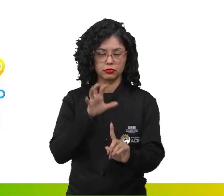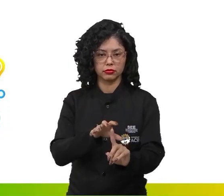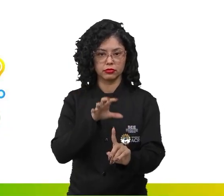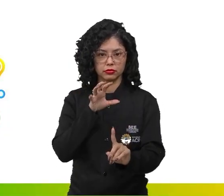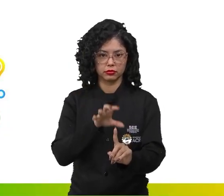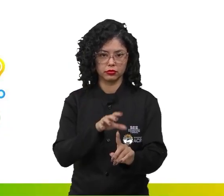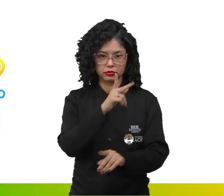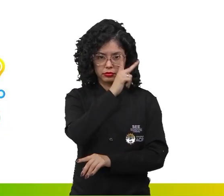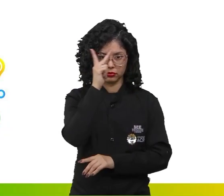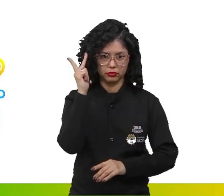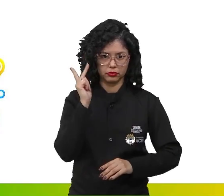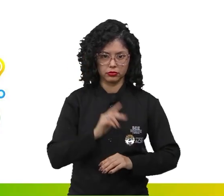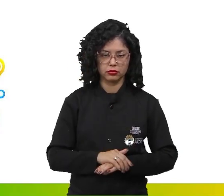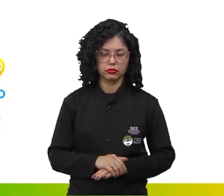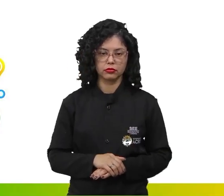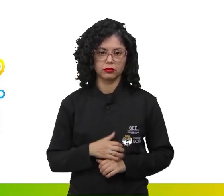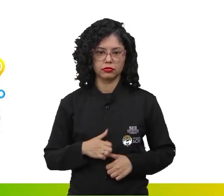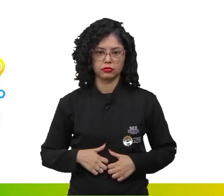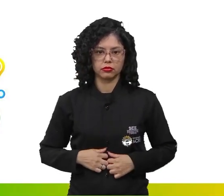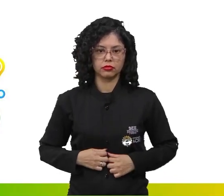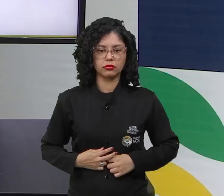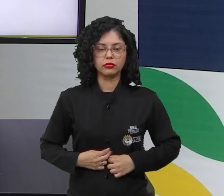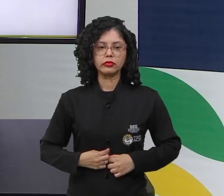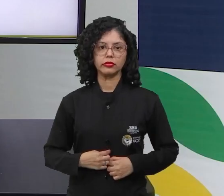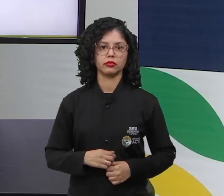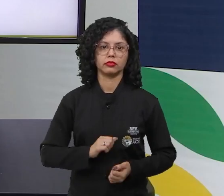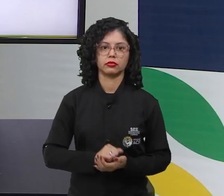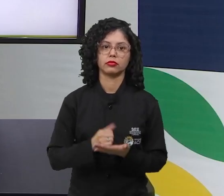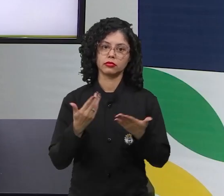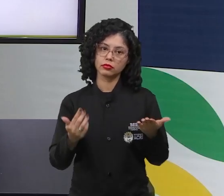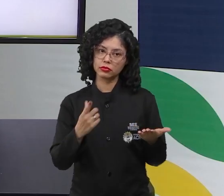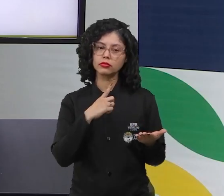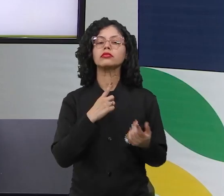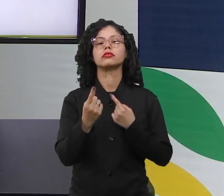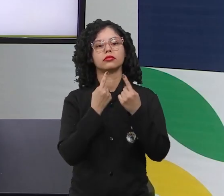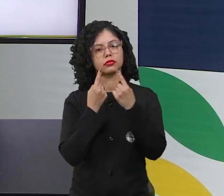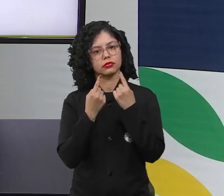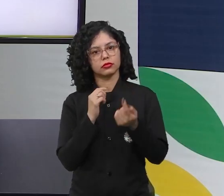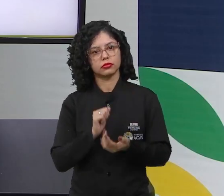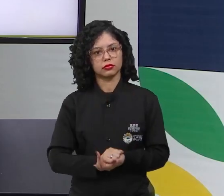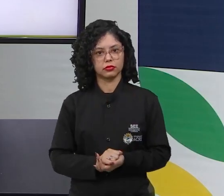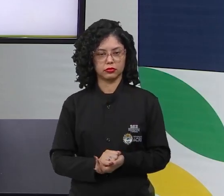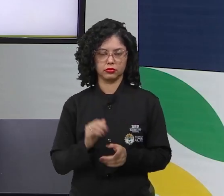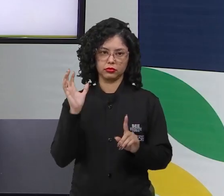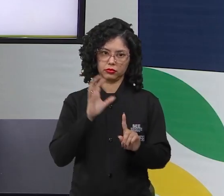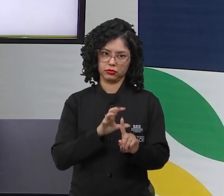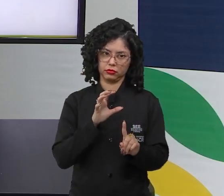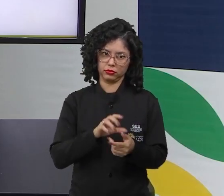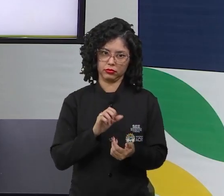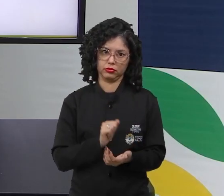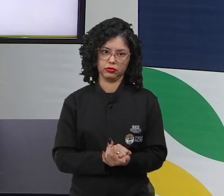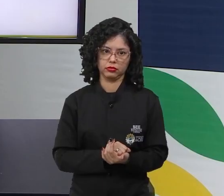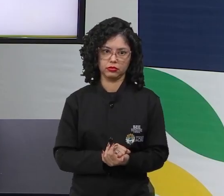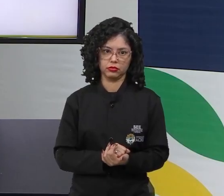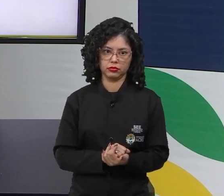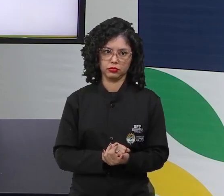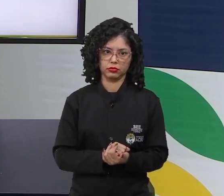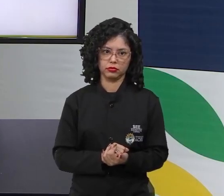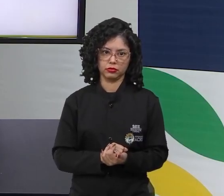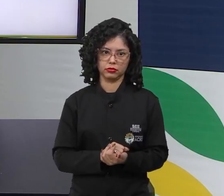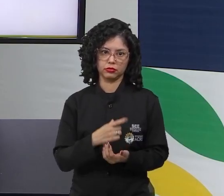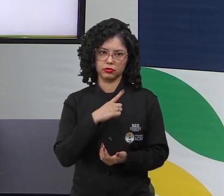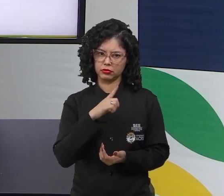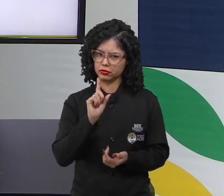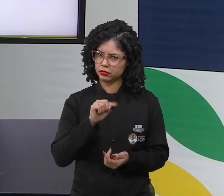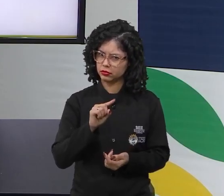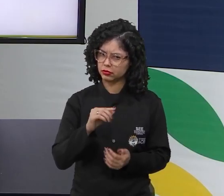com influenciadores. E há, inclusive, uma discussão. Influenciador, ser influencer é